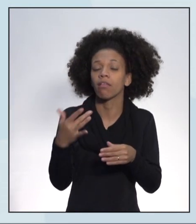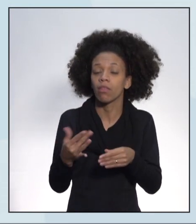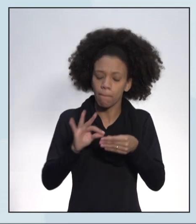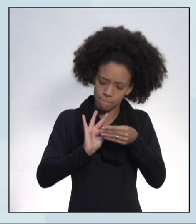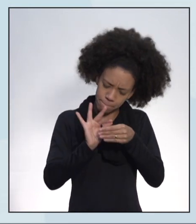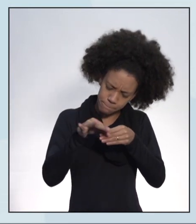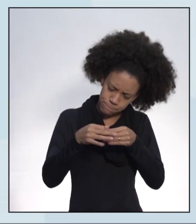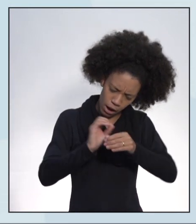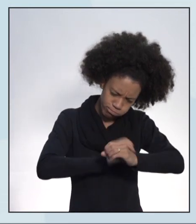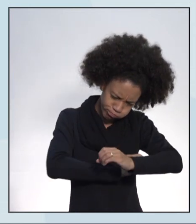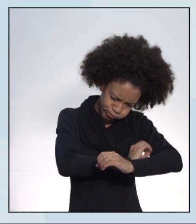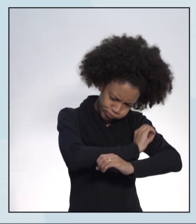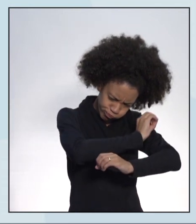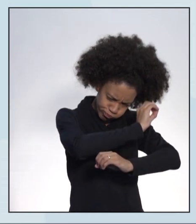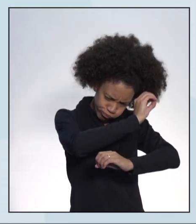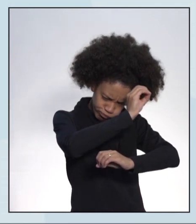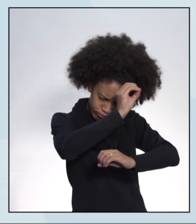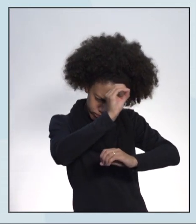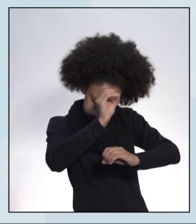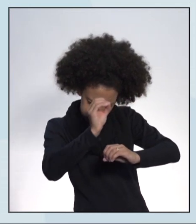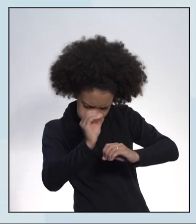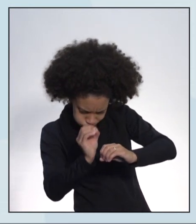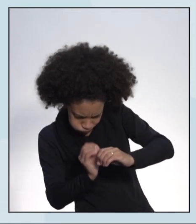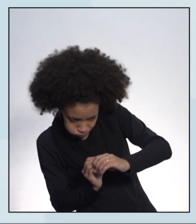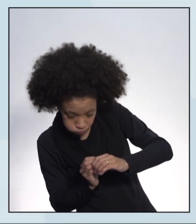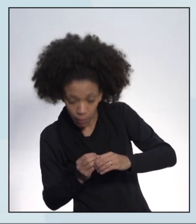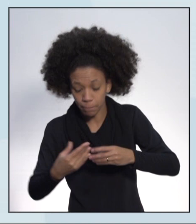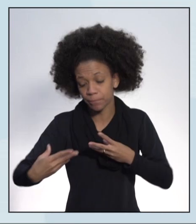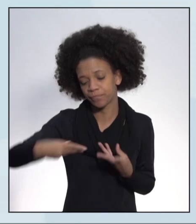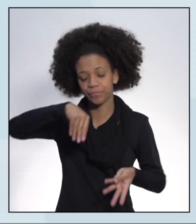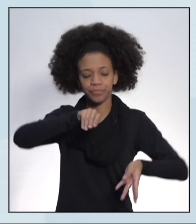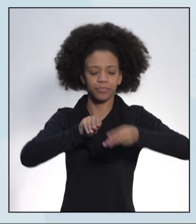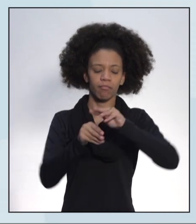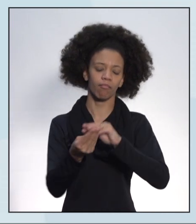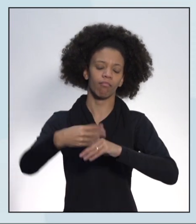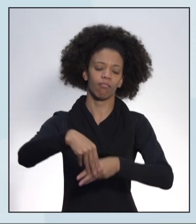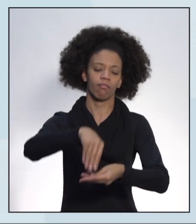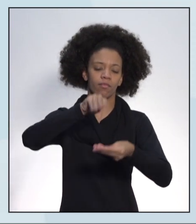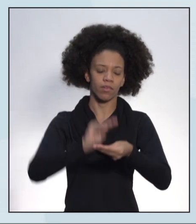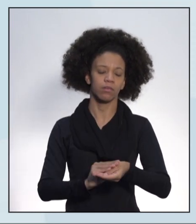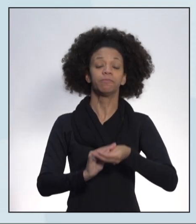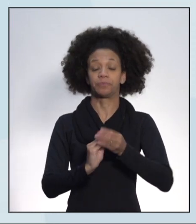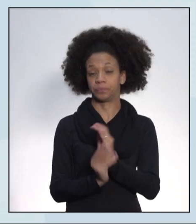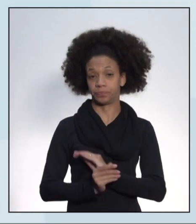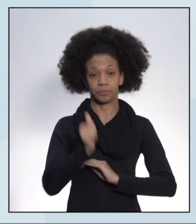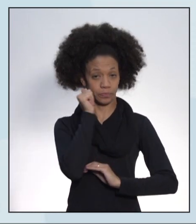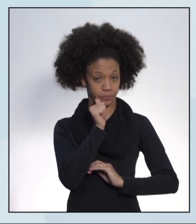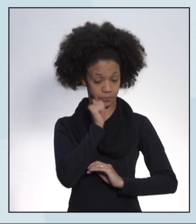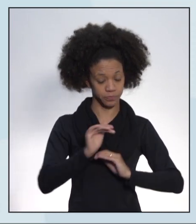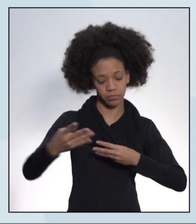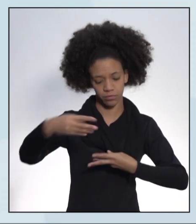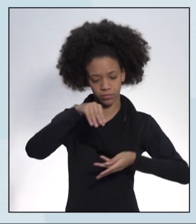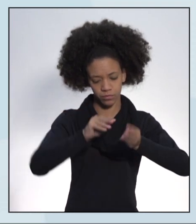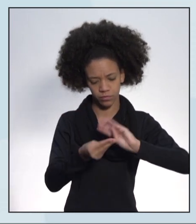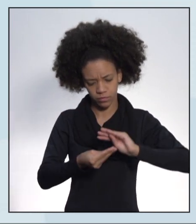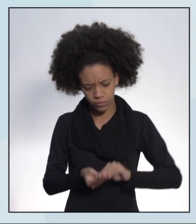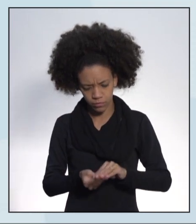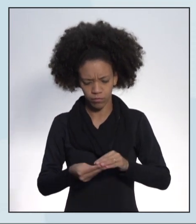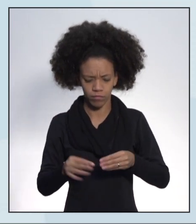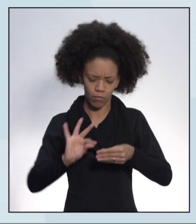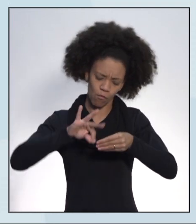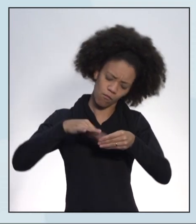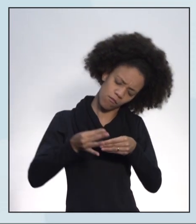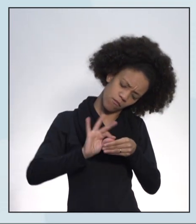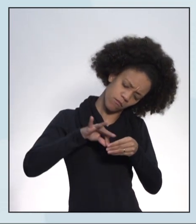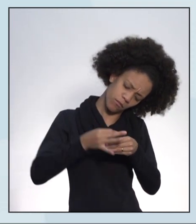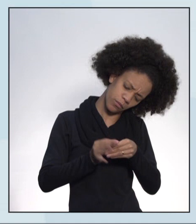sol, a costureira dobrou a costura para o dia seguinte, continuou ainda nessa e no